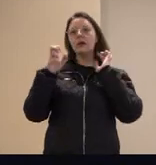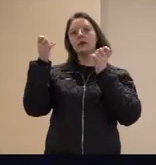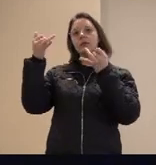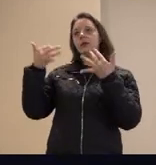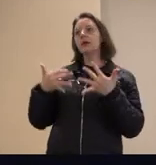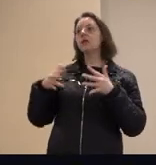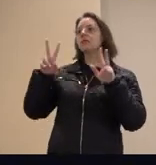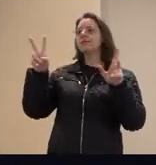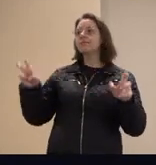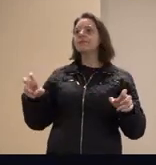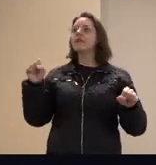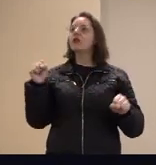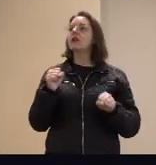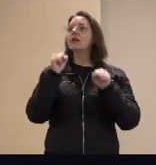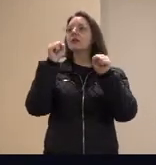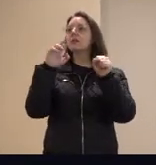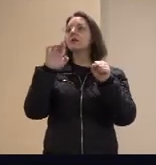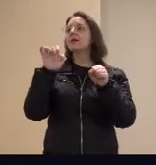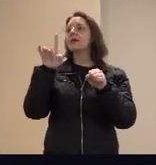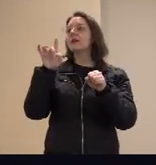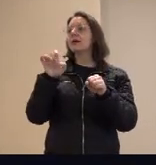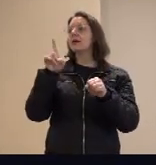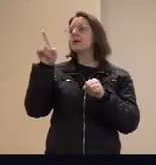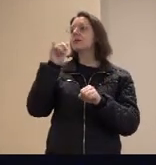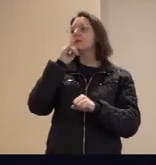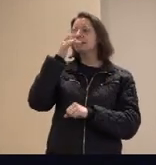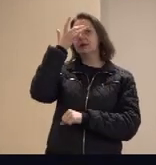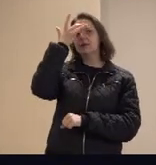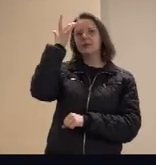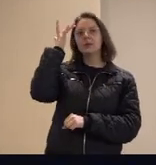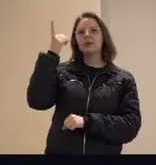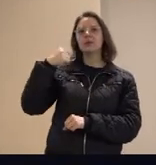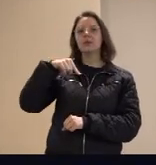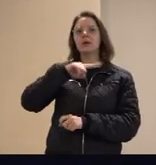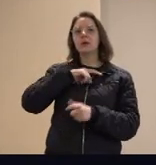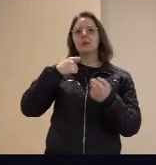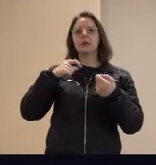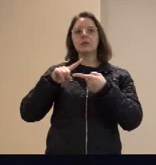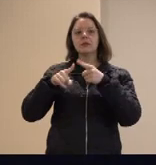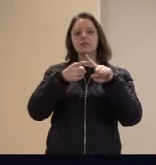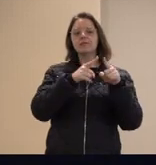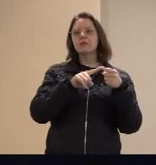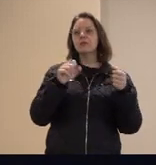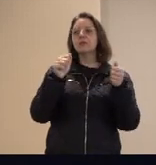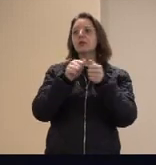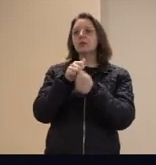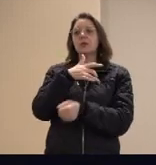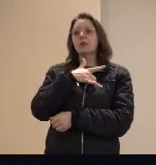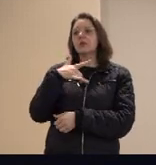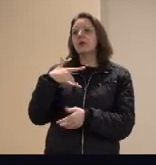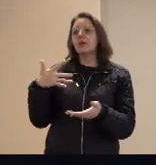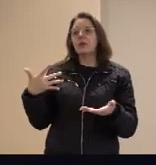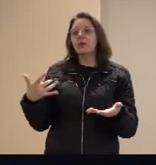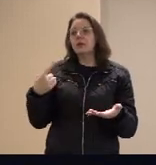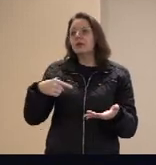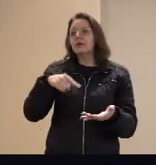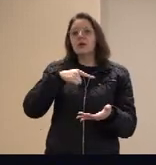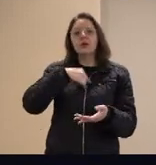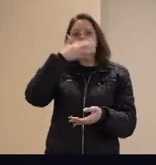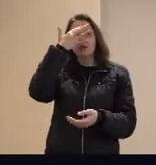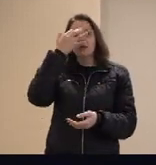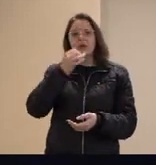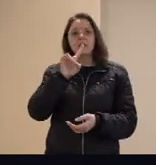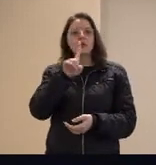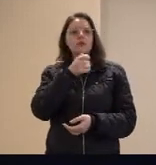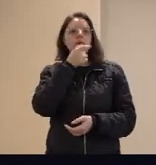mental... É um dos casos que a gente tem que trabalhar de forma articulada com a saúde. Nós não entendemos, nós não vamos